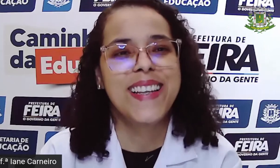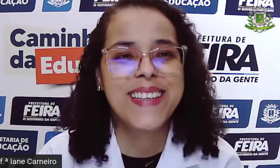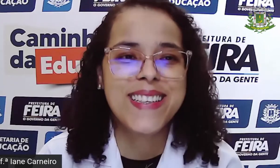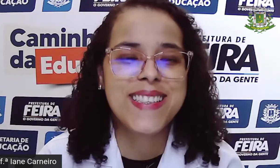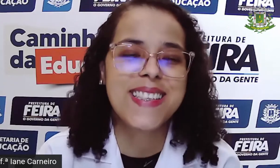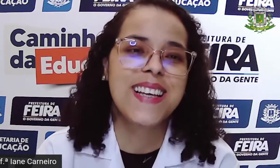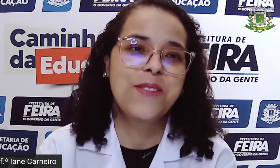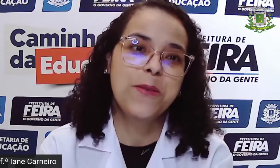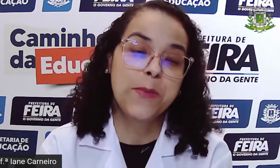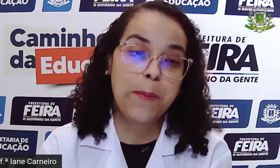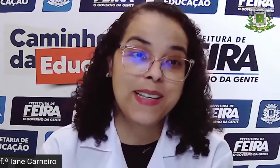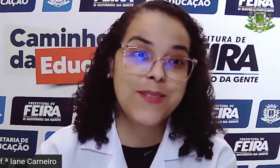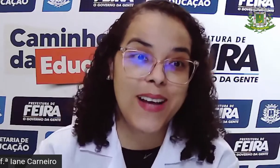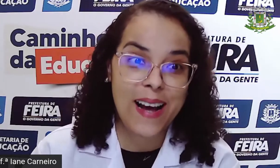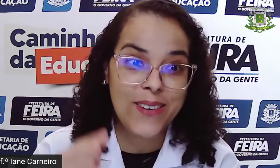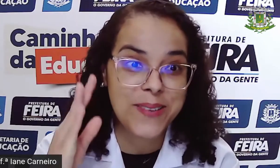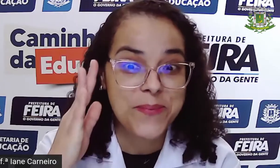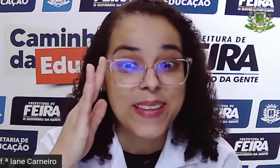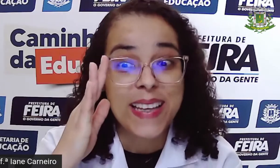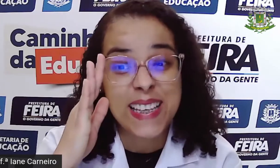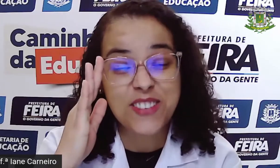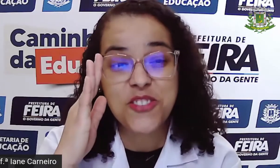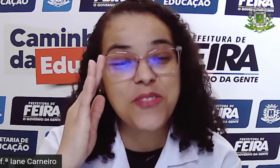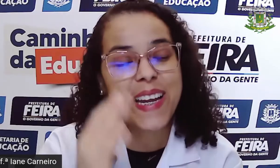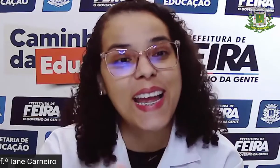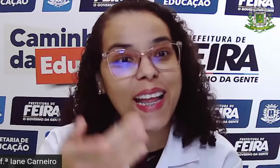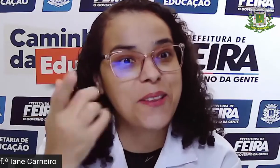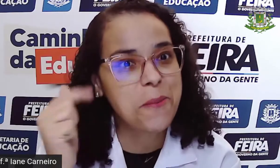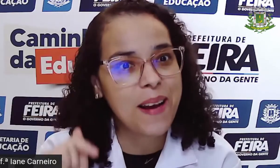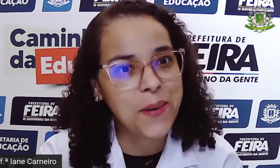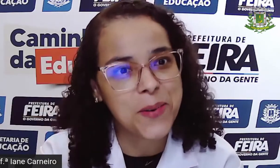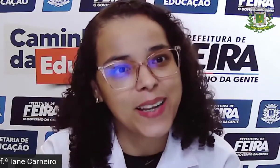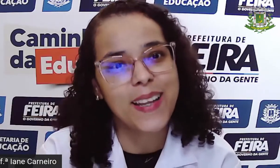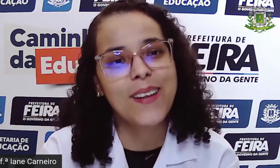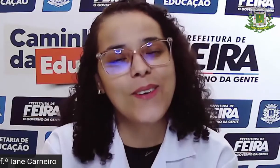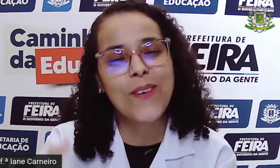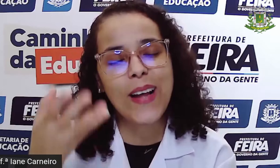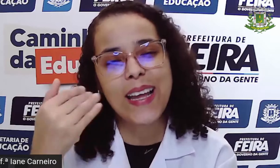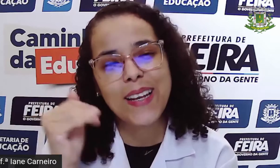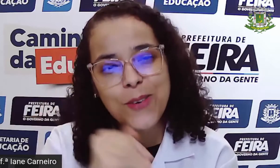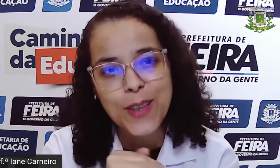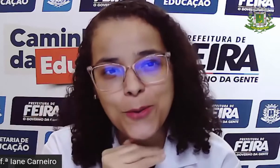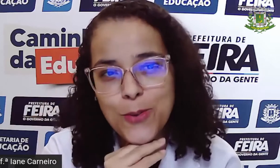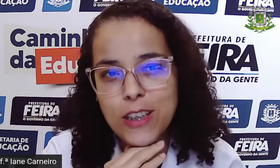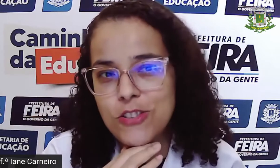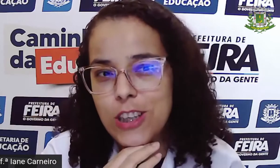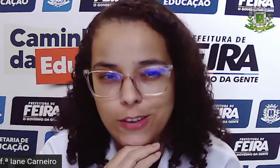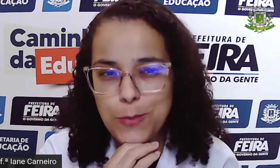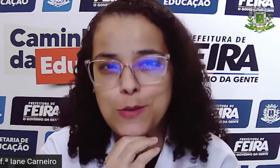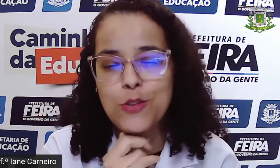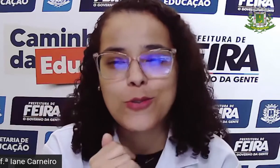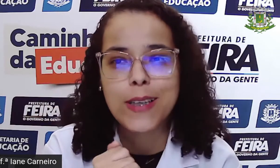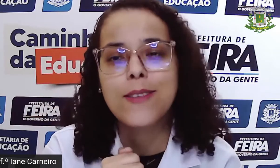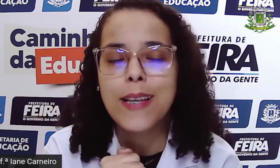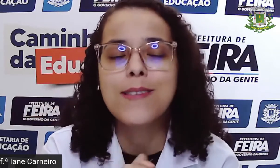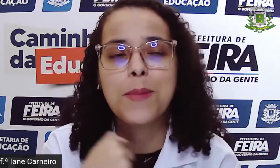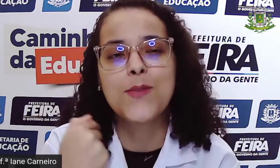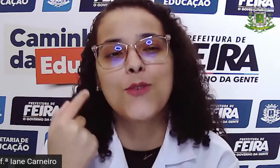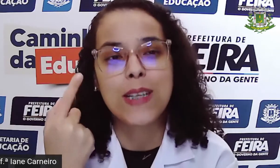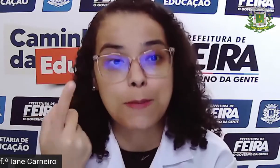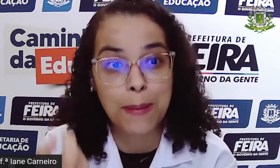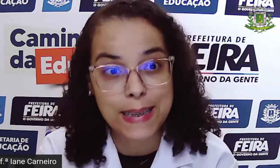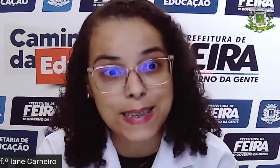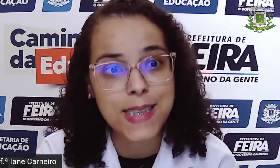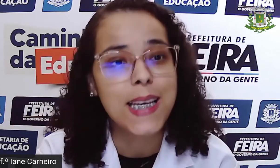Olá, crianças! Vamos para mais uma aula e a gente vai retomar agora aquele conteúdo que a gente já começou estudando, né,